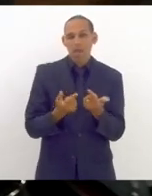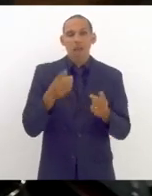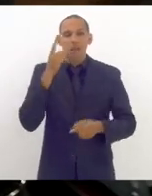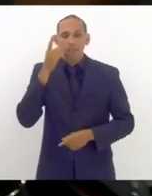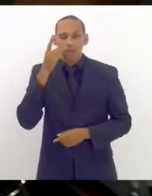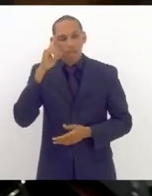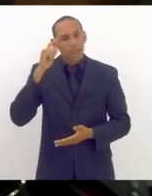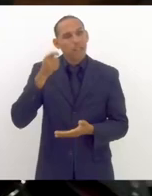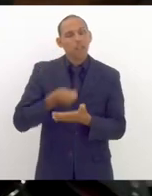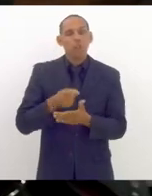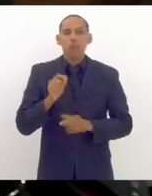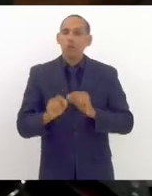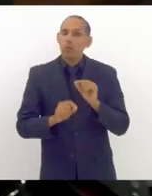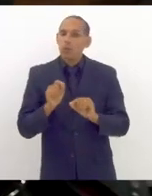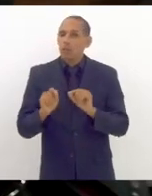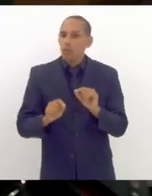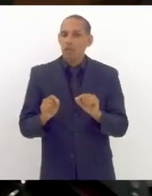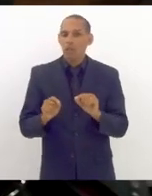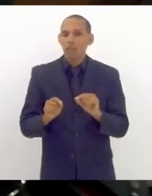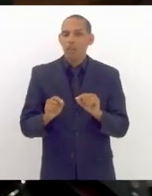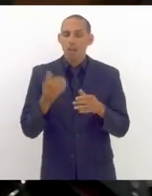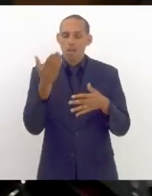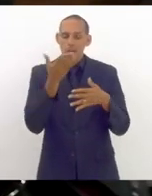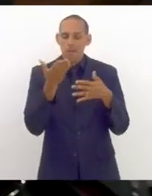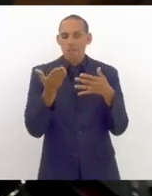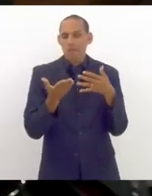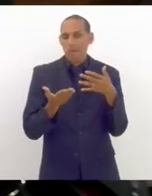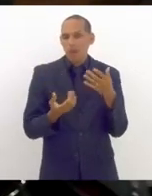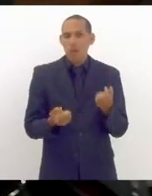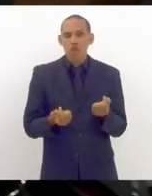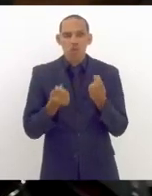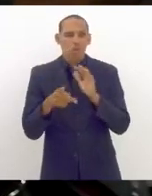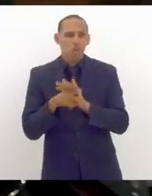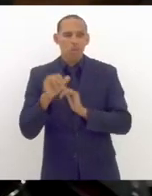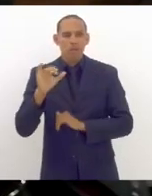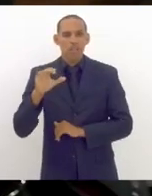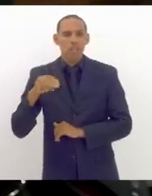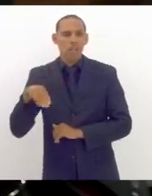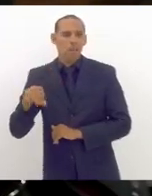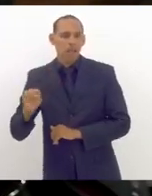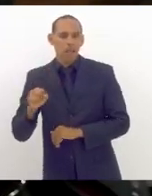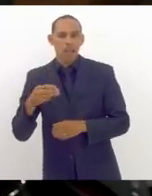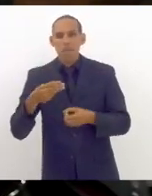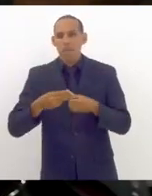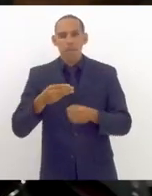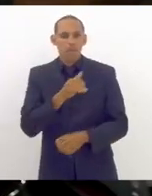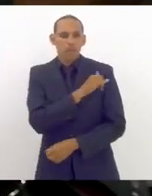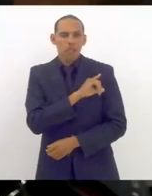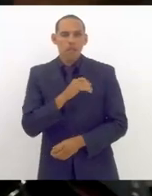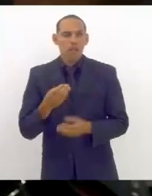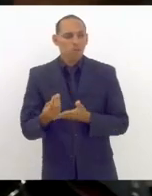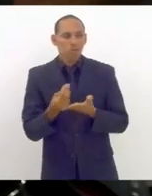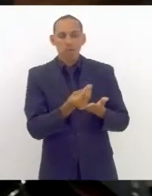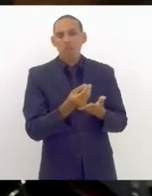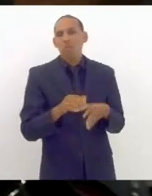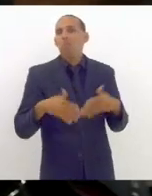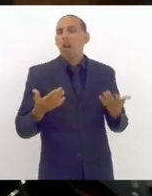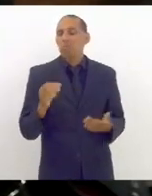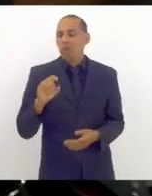capacidade de liberar sobre a partição dos recursos de ICMS e que parte cabe ao município do Rio de Janeiro que seja 0,1